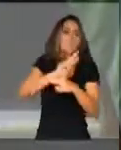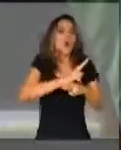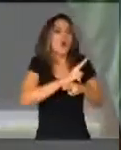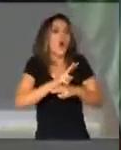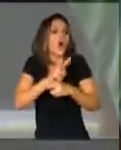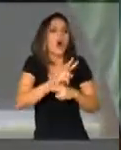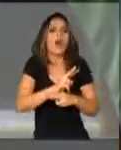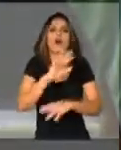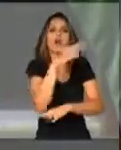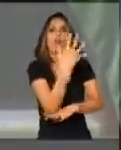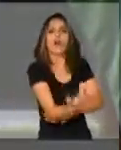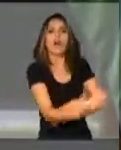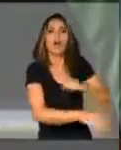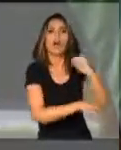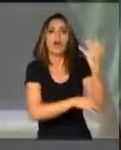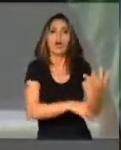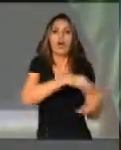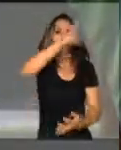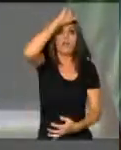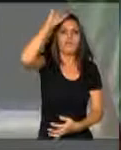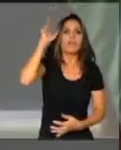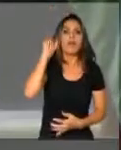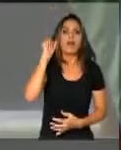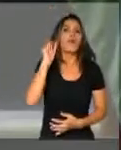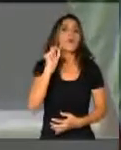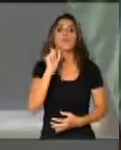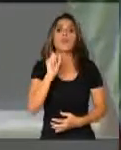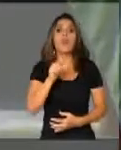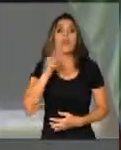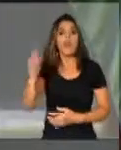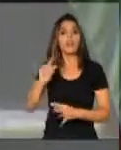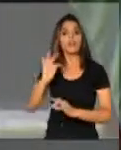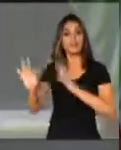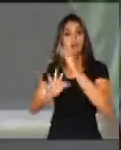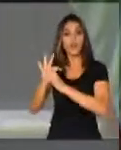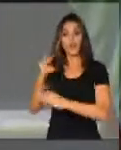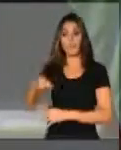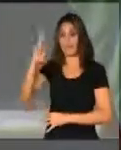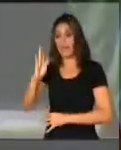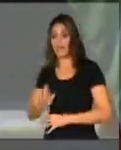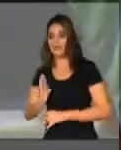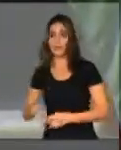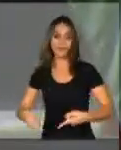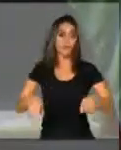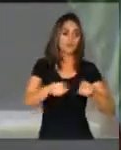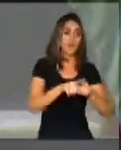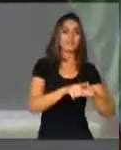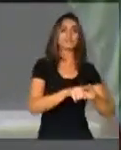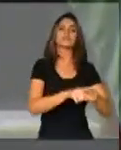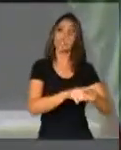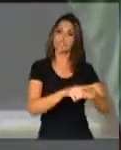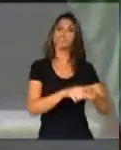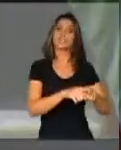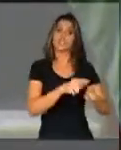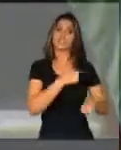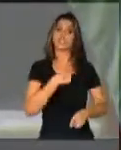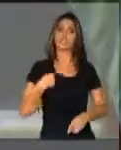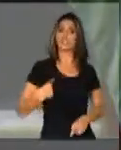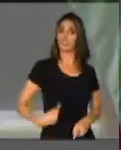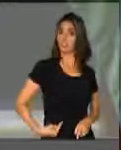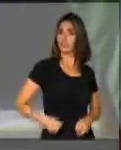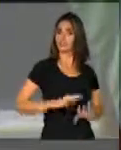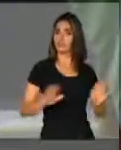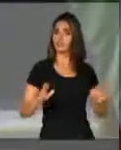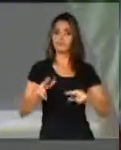na Amazônia, é tecnologia chino-brasileira. A base de Alcântara tem uma localização estratégica importante, porque ela está